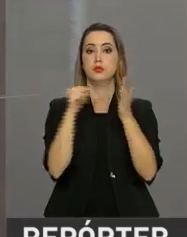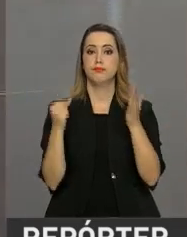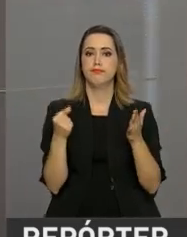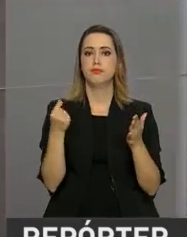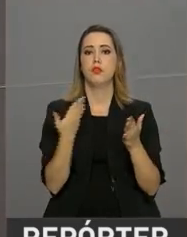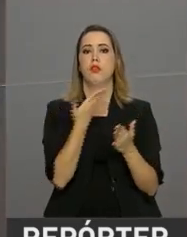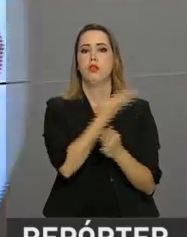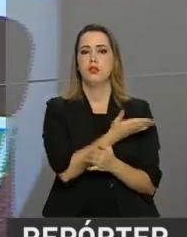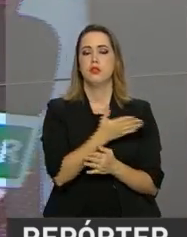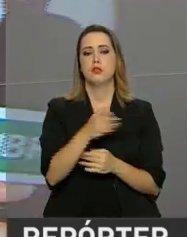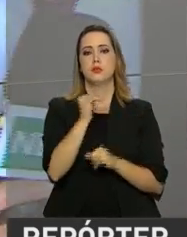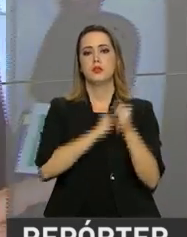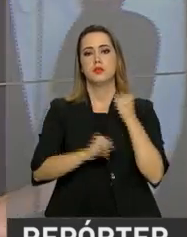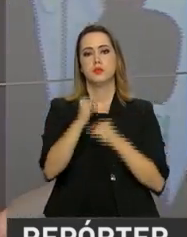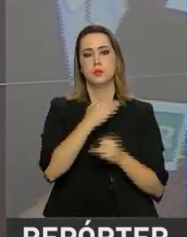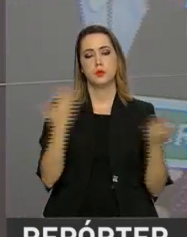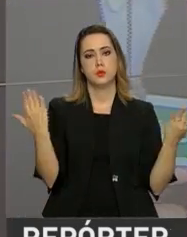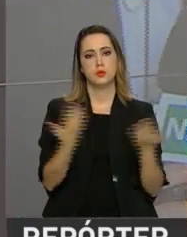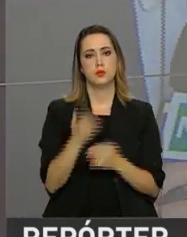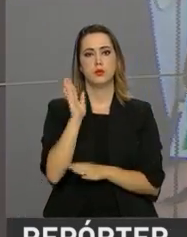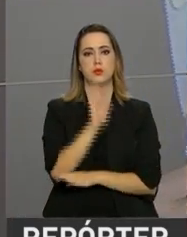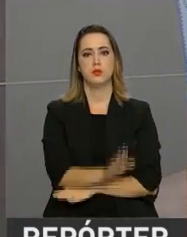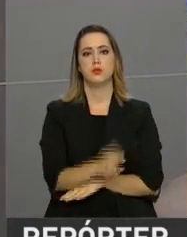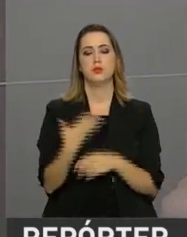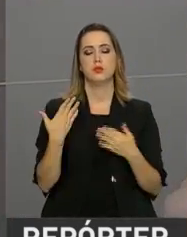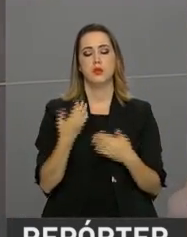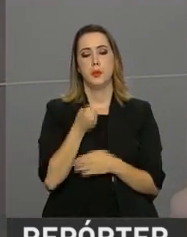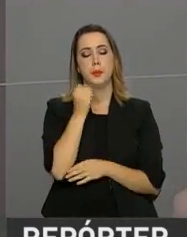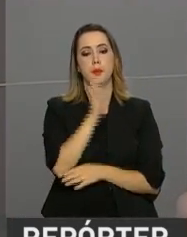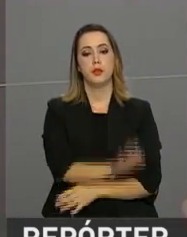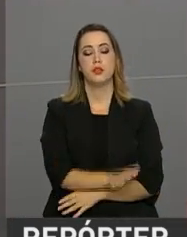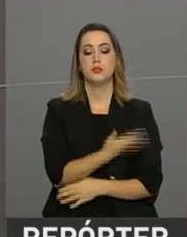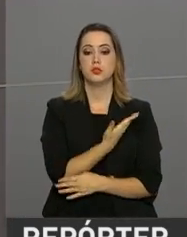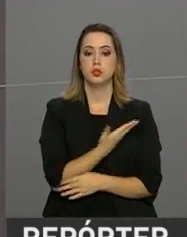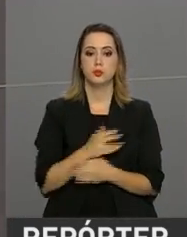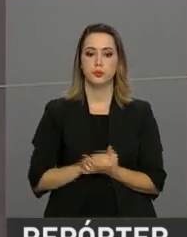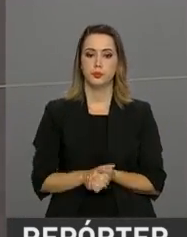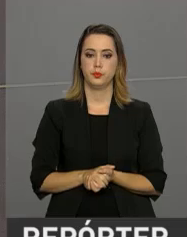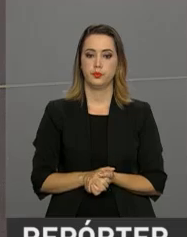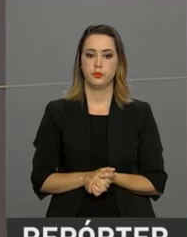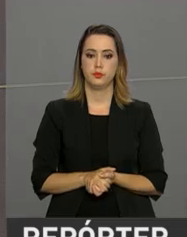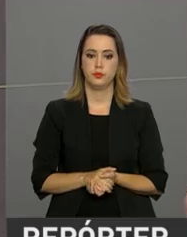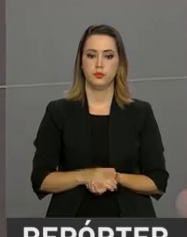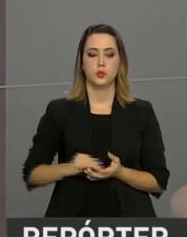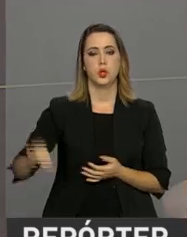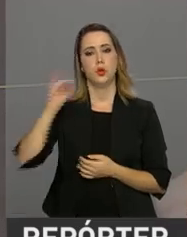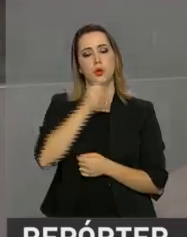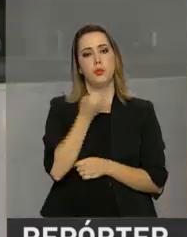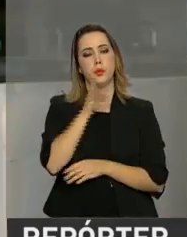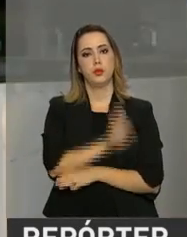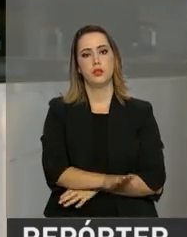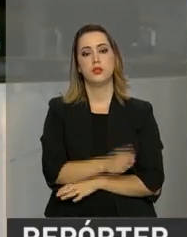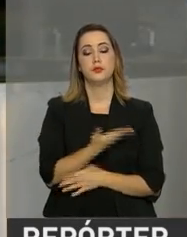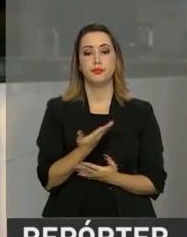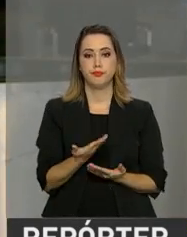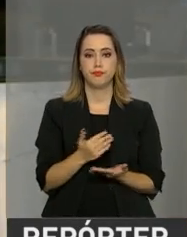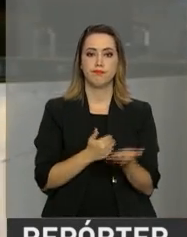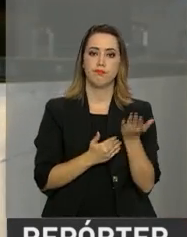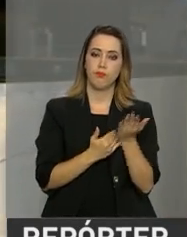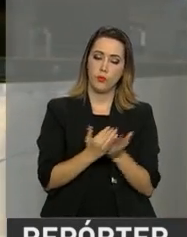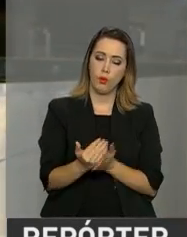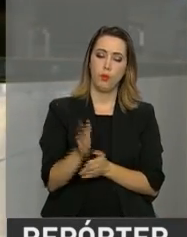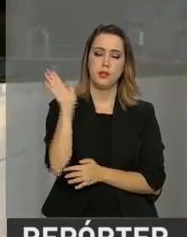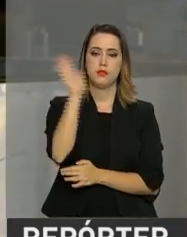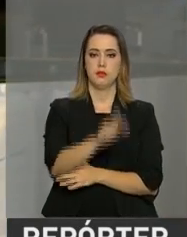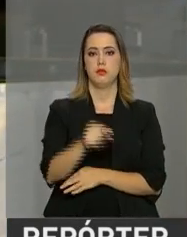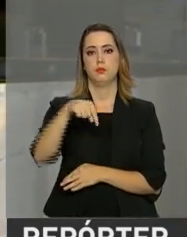informações desta tarde com repórter Paulo laal que já está aqui na tela Boa tarde Paulo Boa tarde Zé Luiz no começo da tarde aqui no